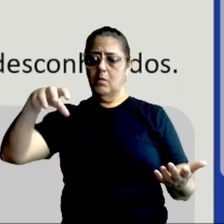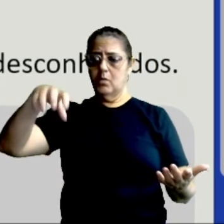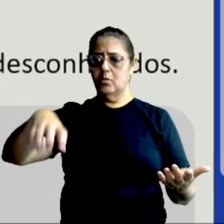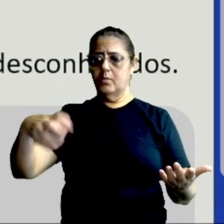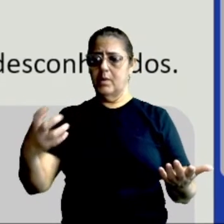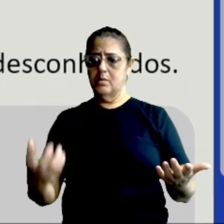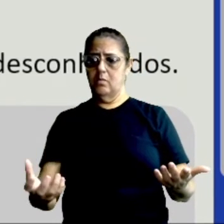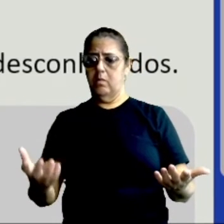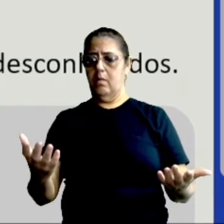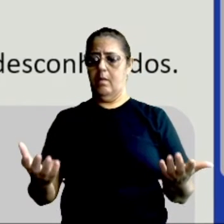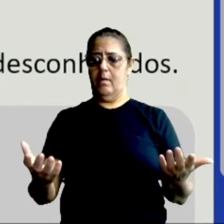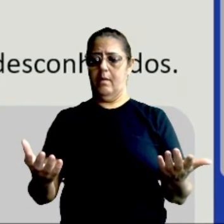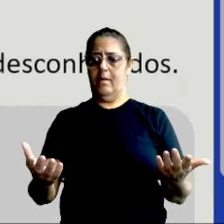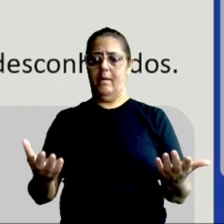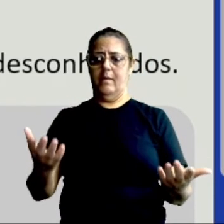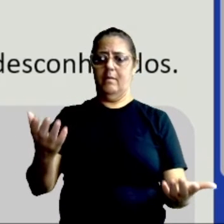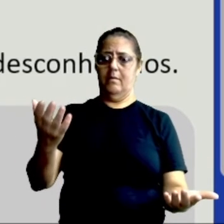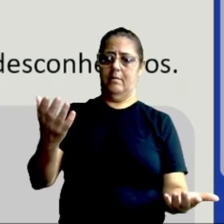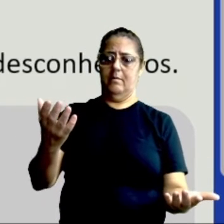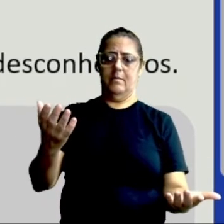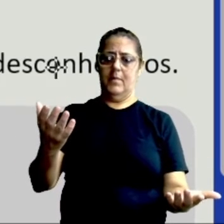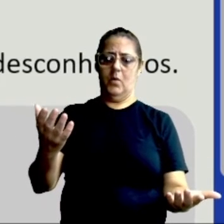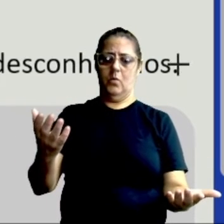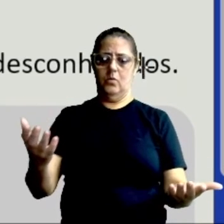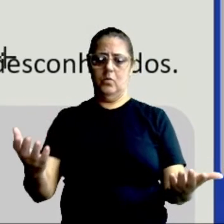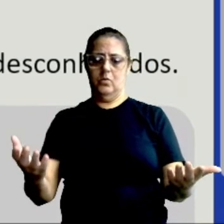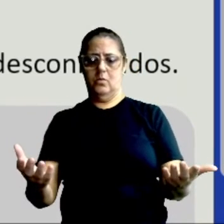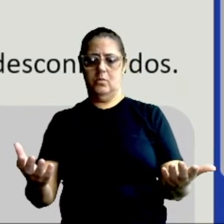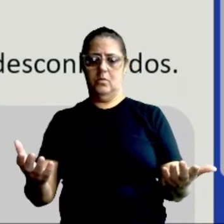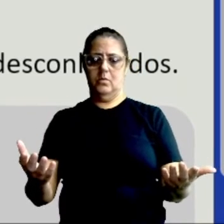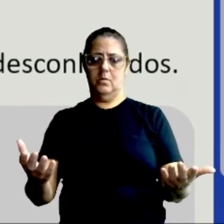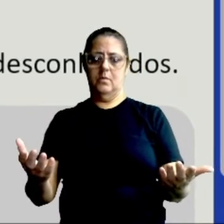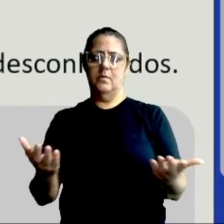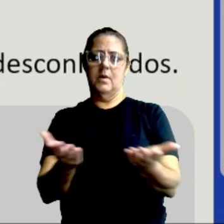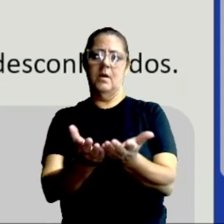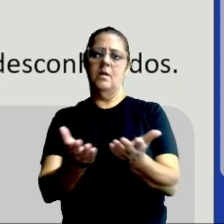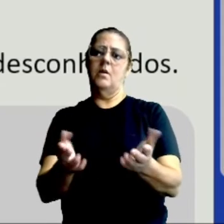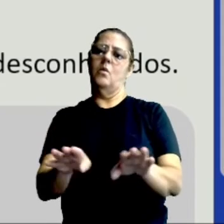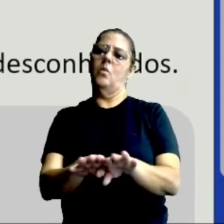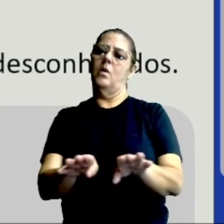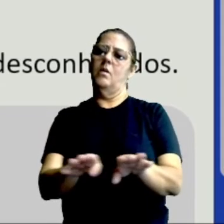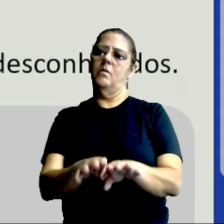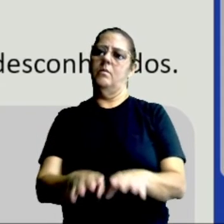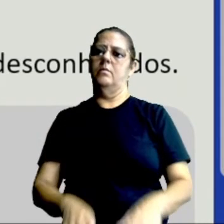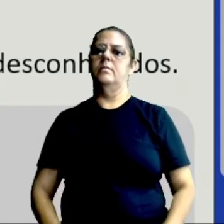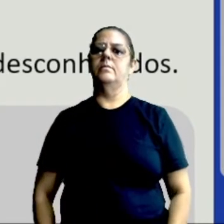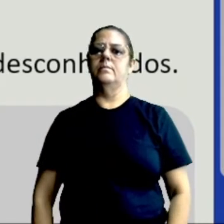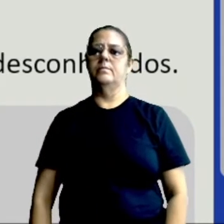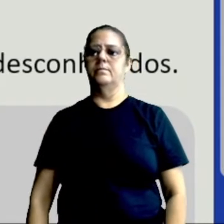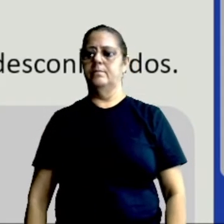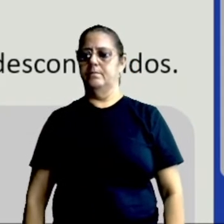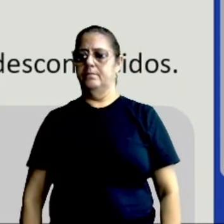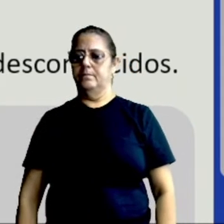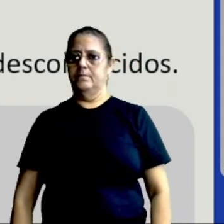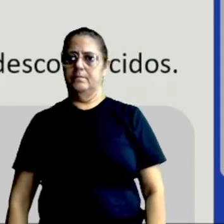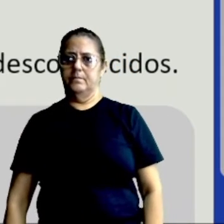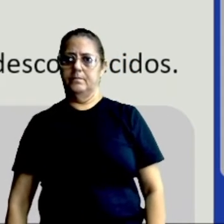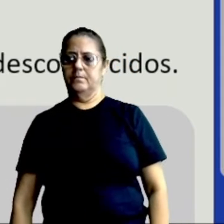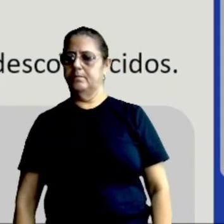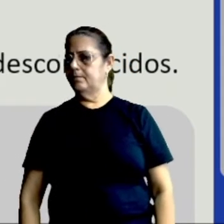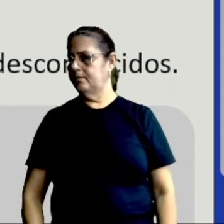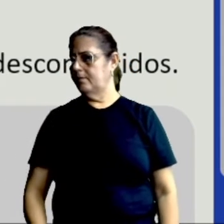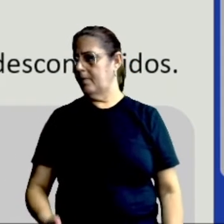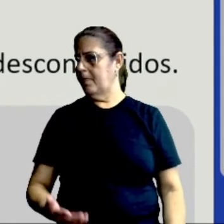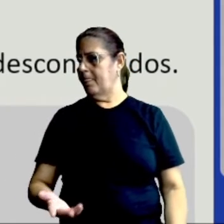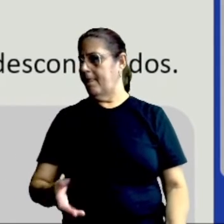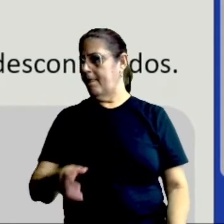diferentes, nós temos uma situação de desequilíbrio e, portanto, não podemos descobrir os valores desconhecidos. A resposta correta